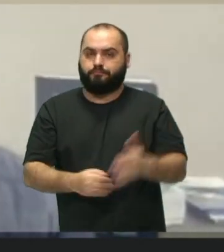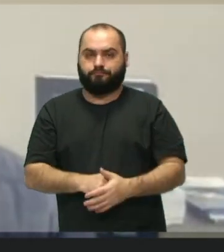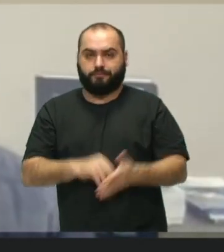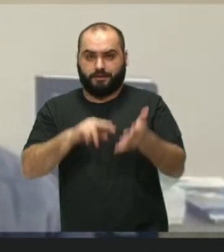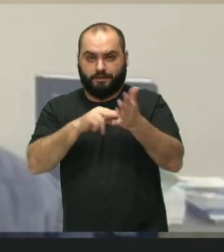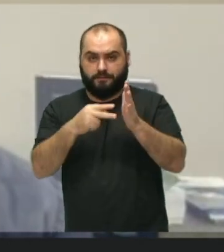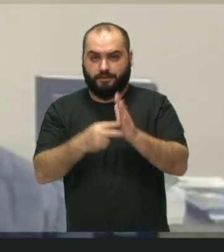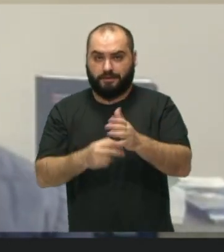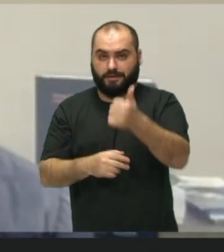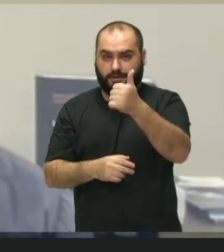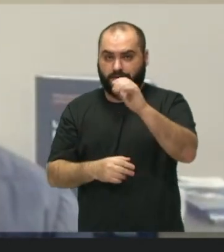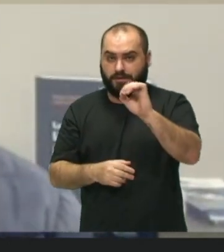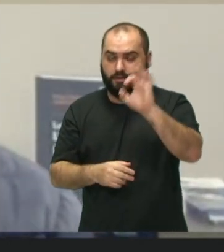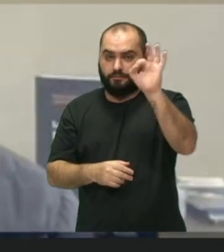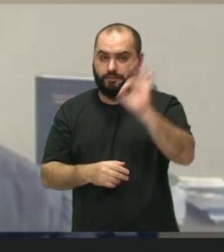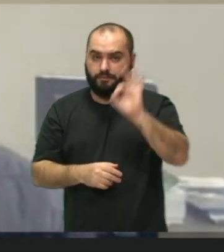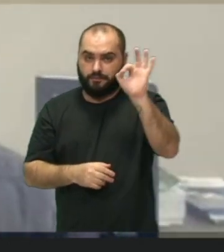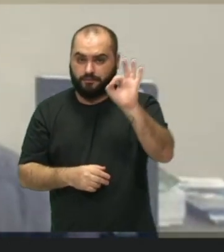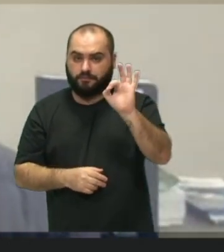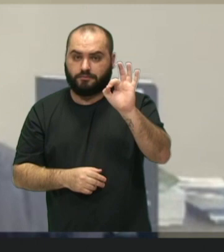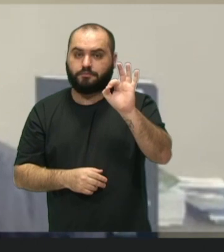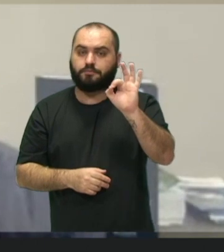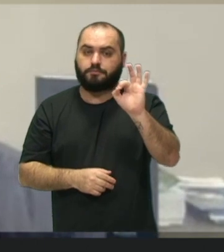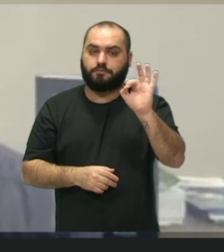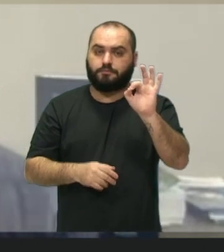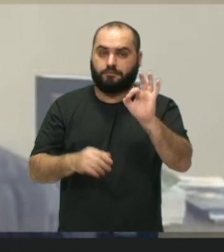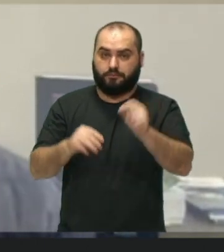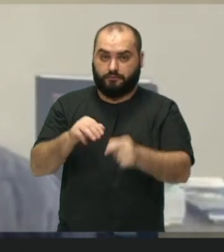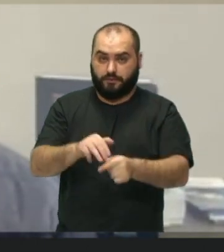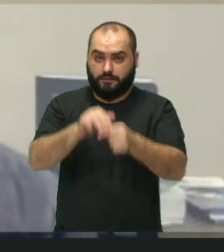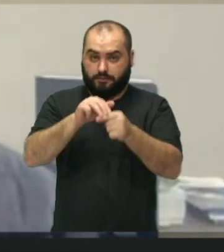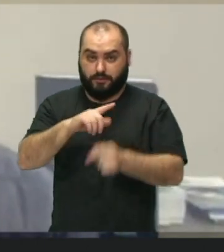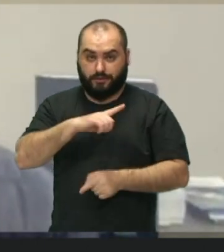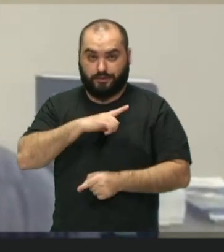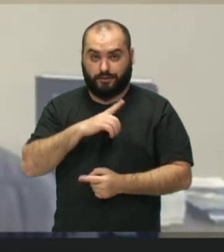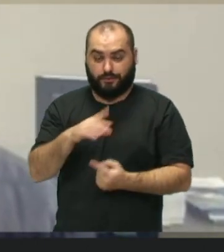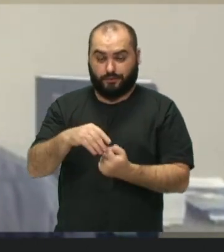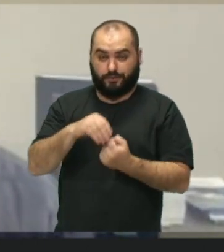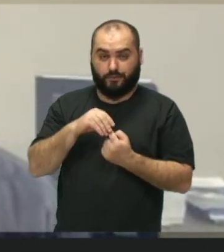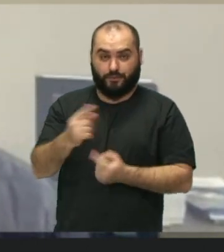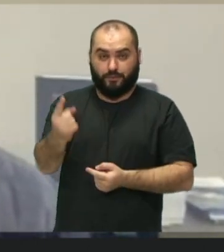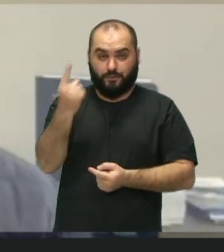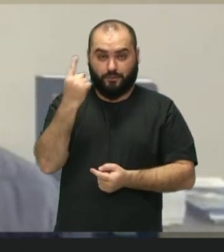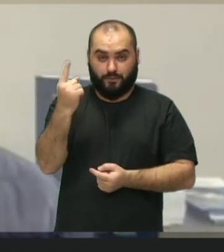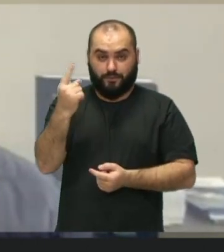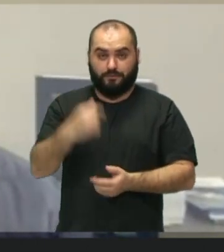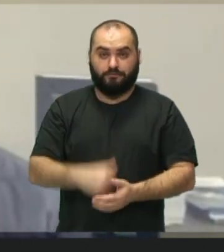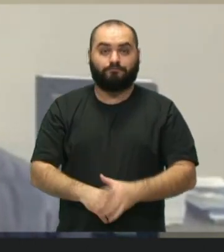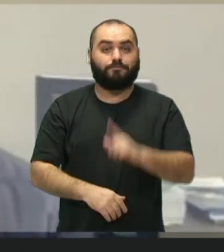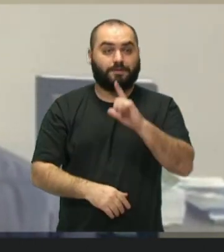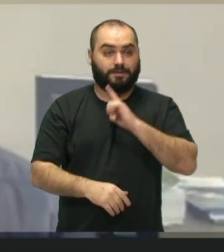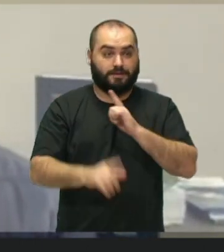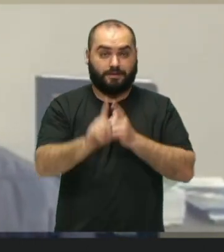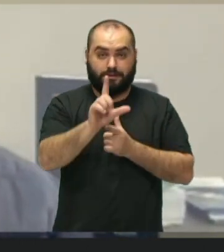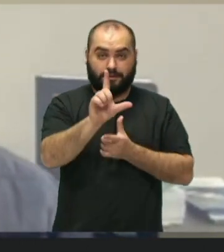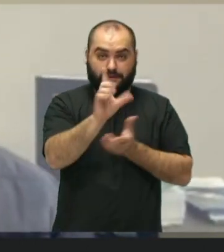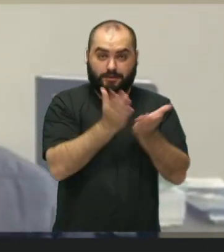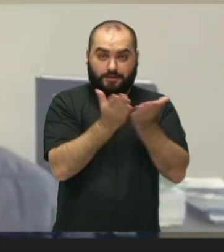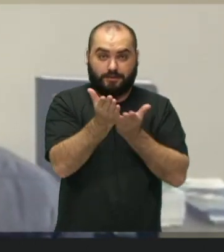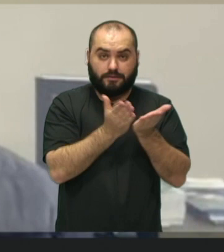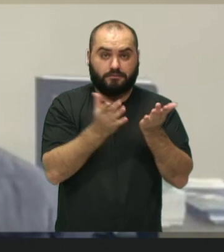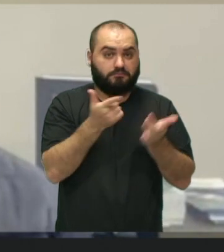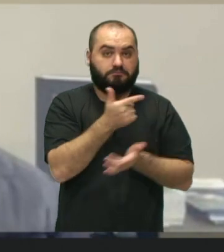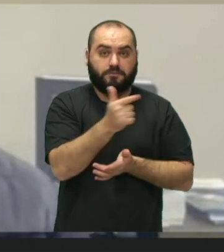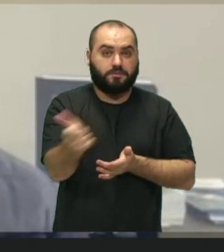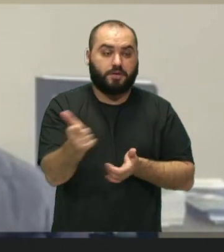10% das licitações do município tem apenas um participante, que tem licitações, Elis, que são desertas no nosso município. E quando a gente coloca